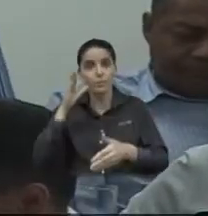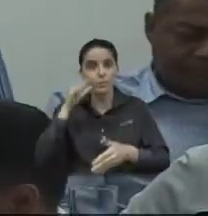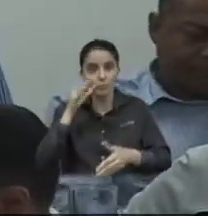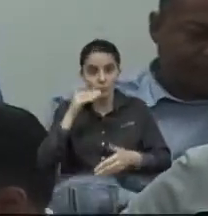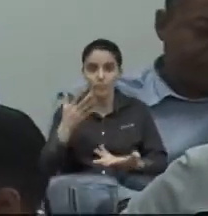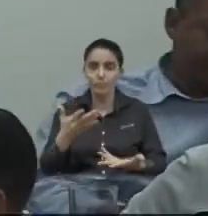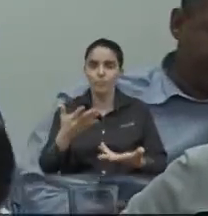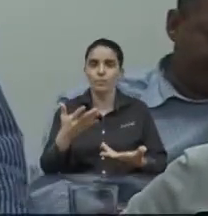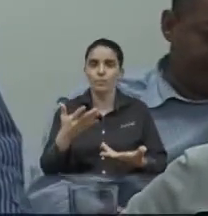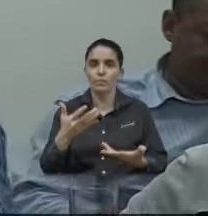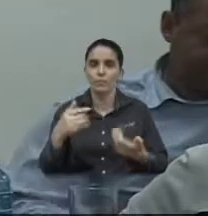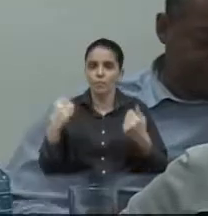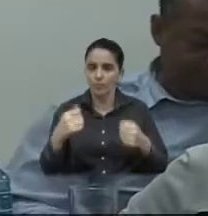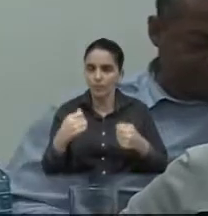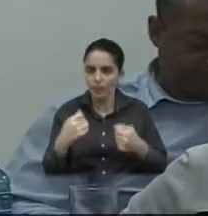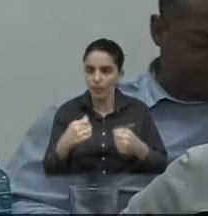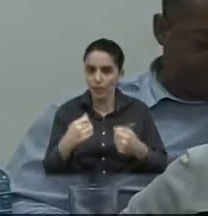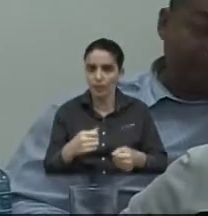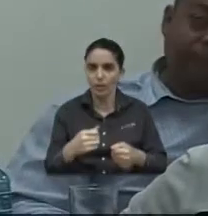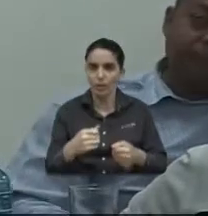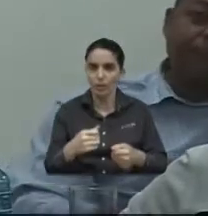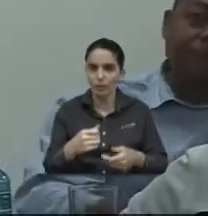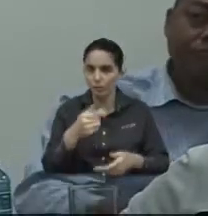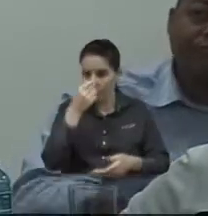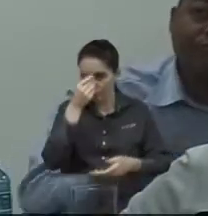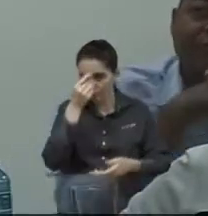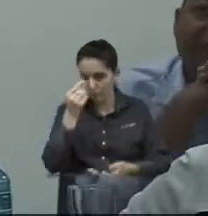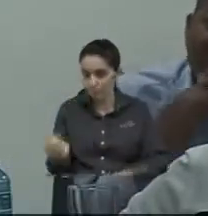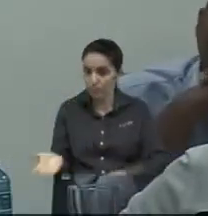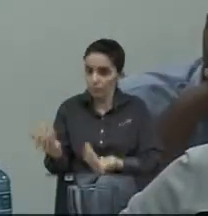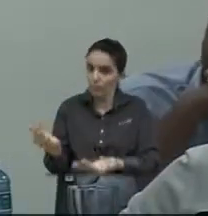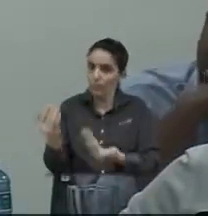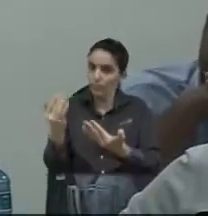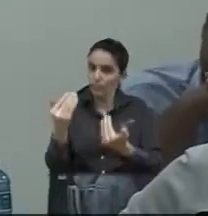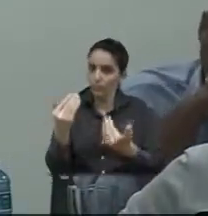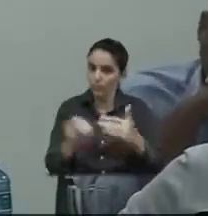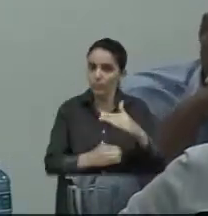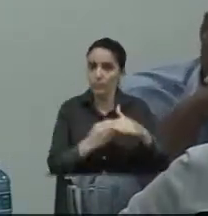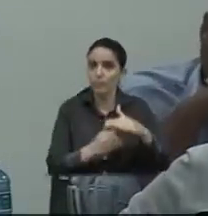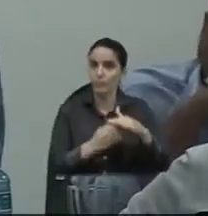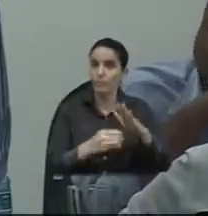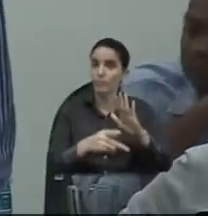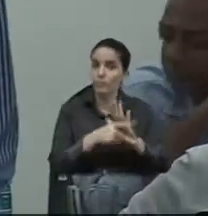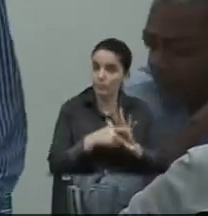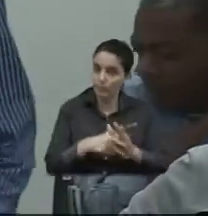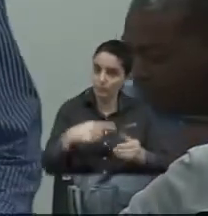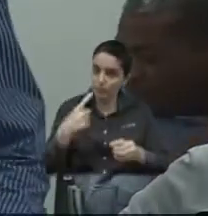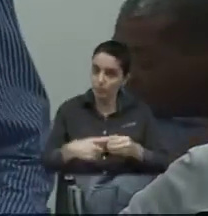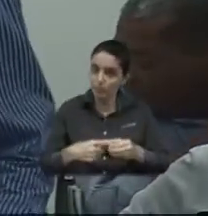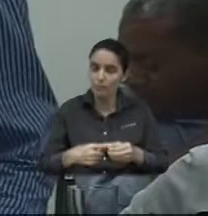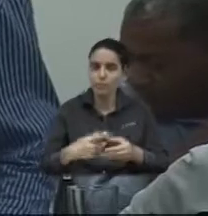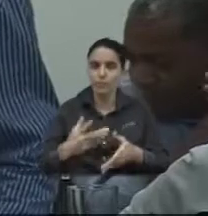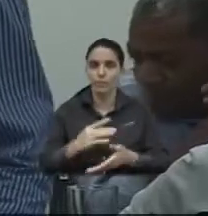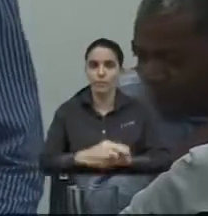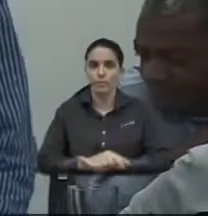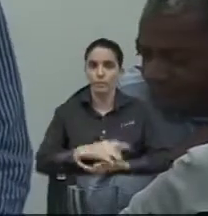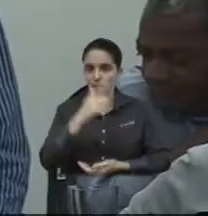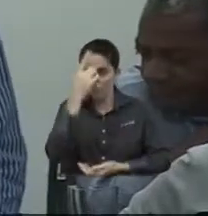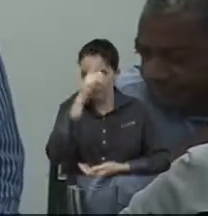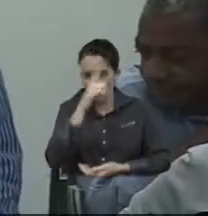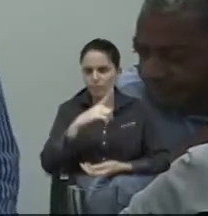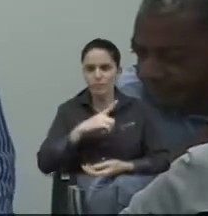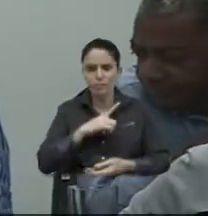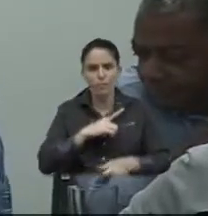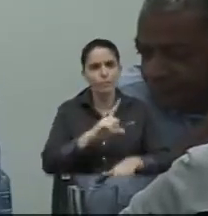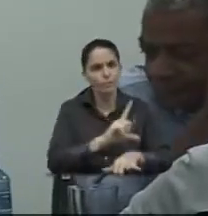também temos que incentivar, vereador Jorge, as empresas da cidade. Não é? Nós estamos aqui, eu tenho um pequeno comércio, o Mir tem